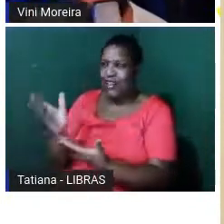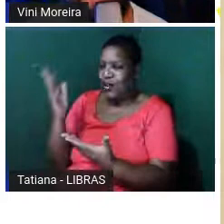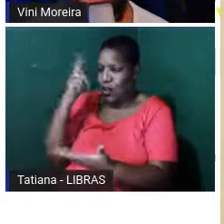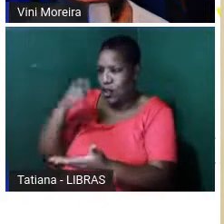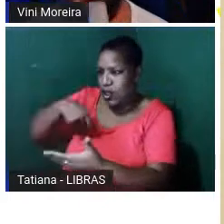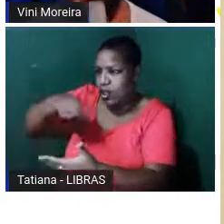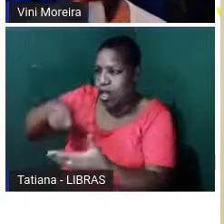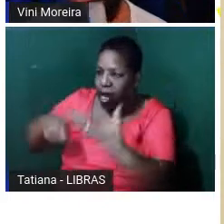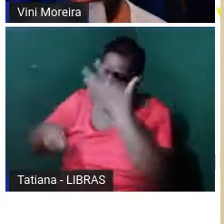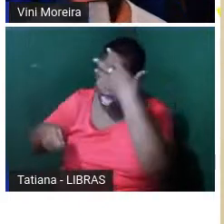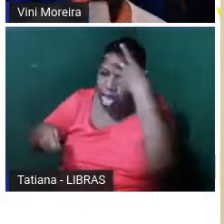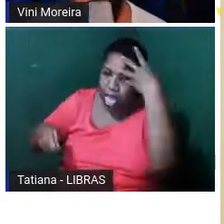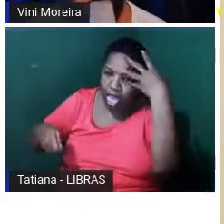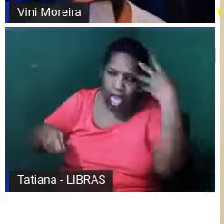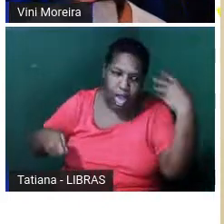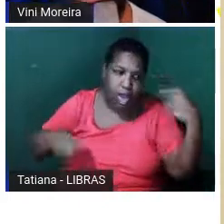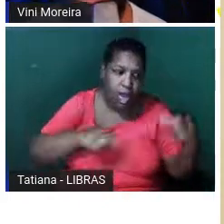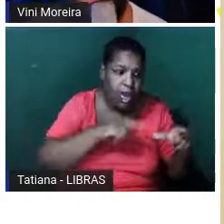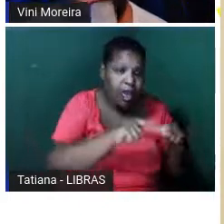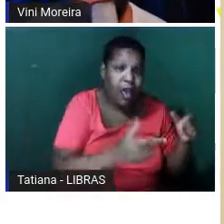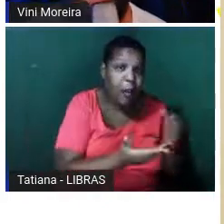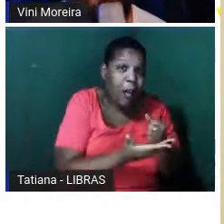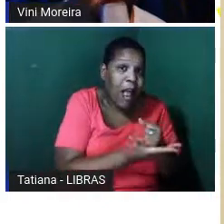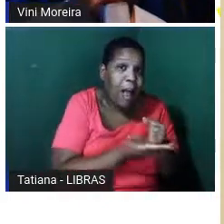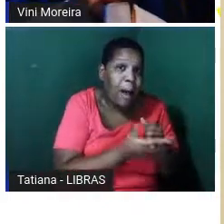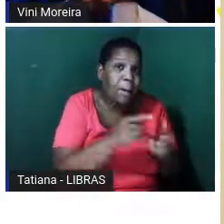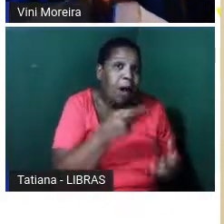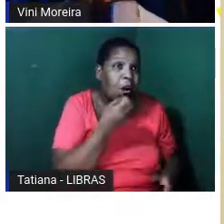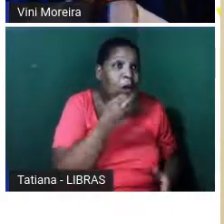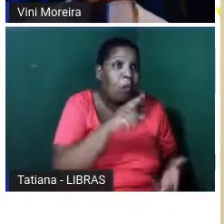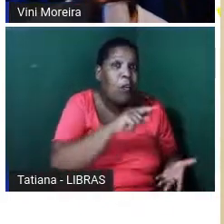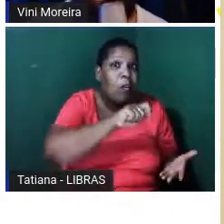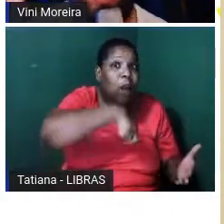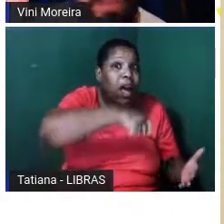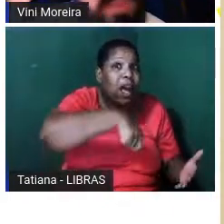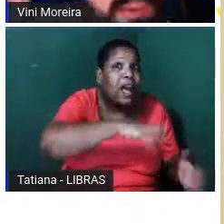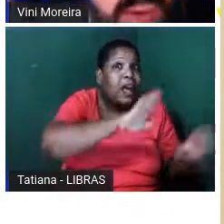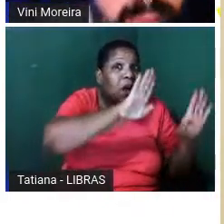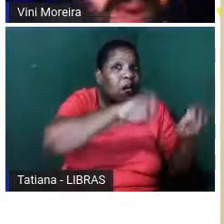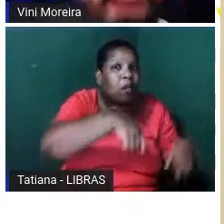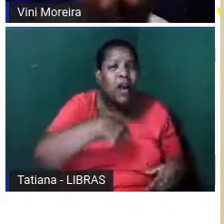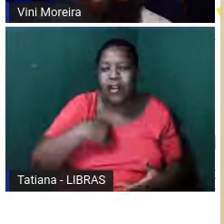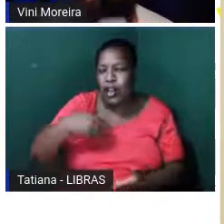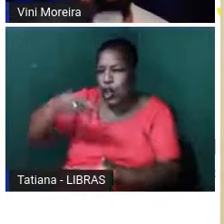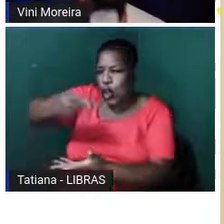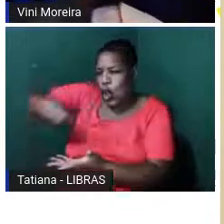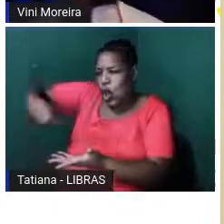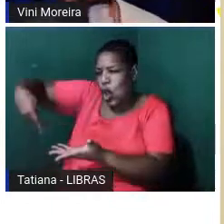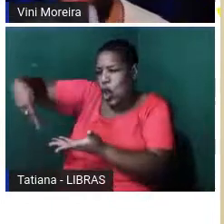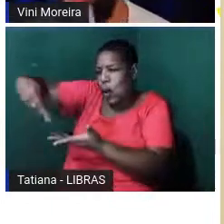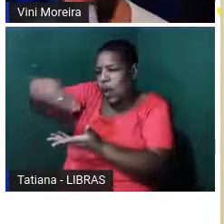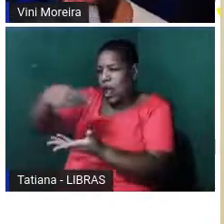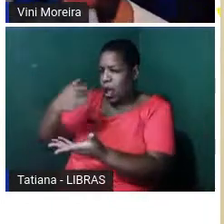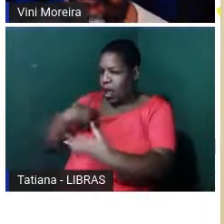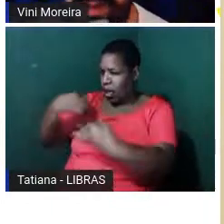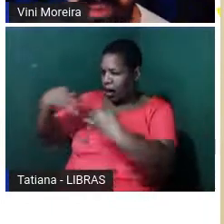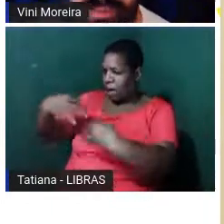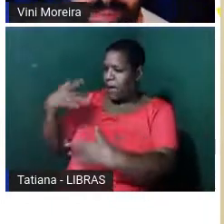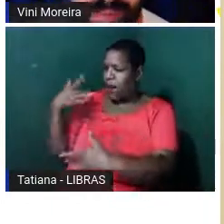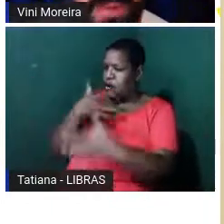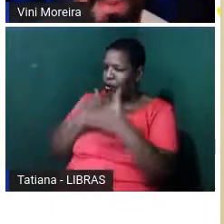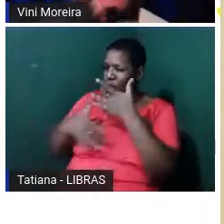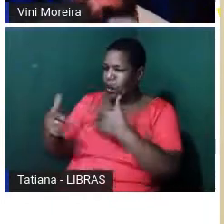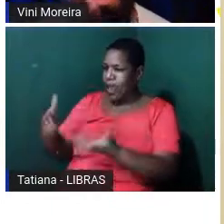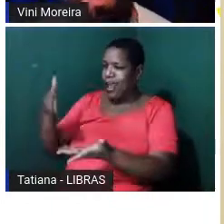esquece de trabalhar base então assim você pode estar a cobertura uma linda e perfeita e